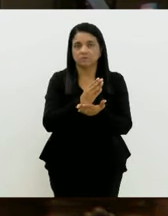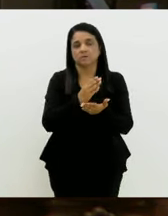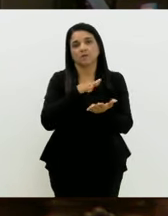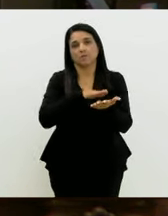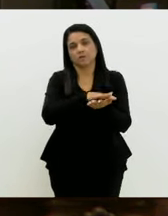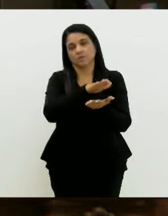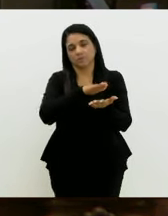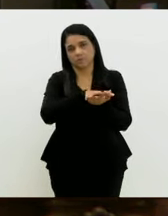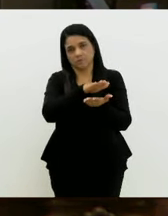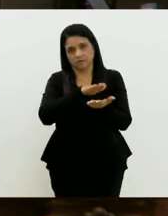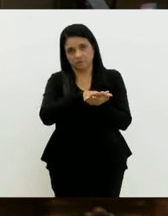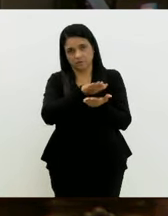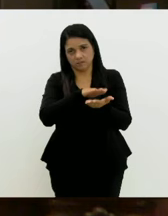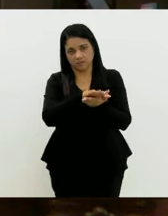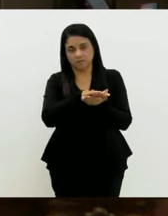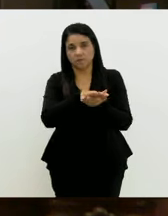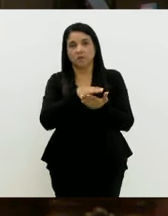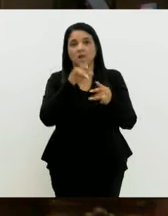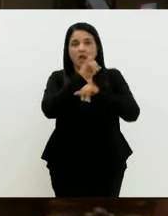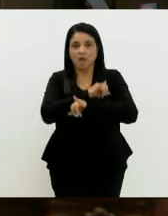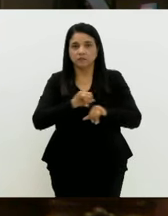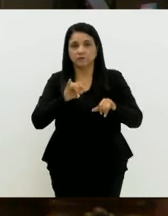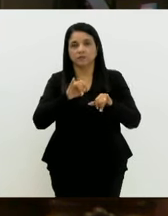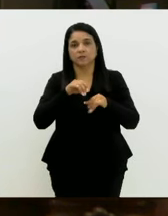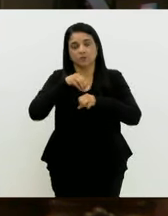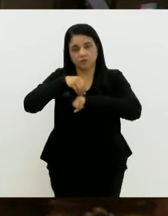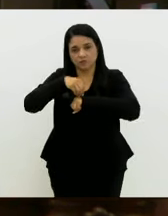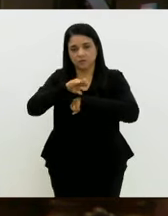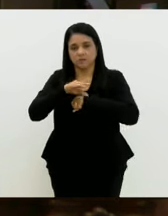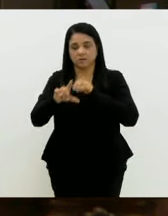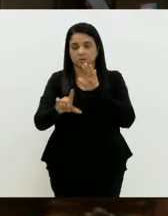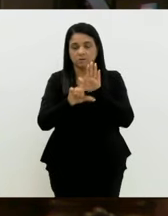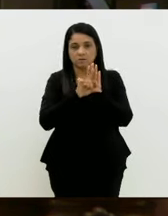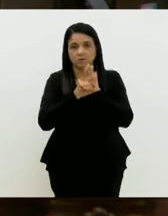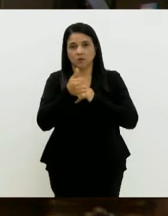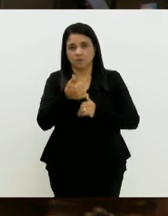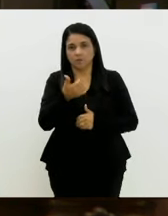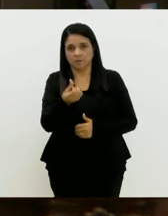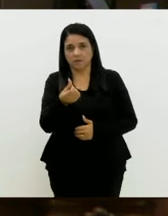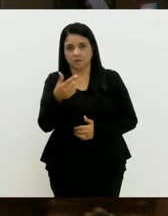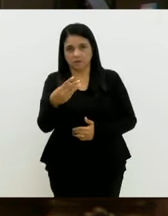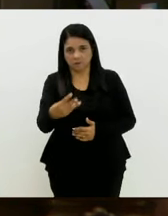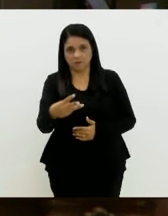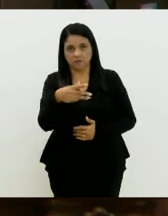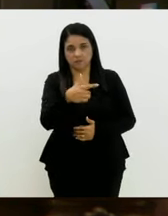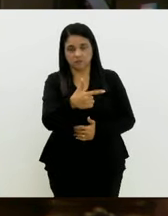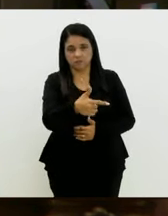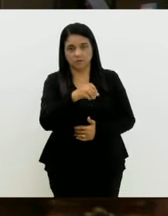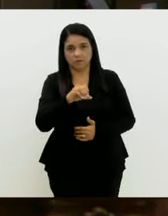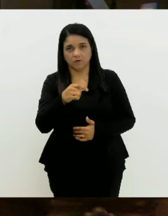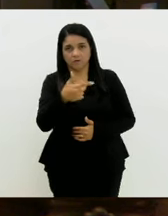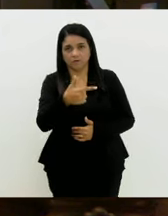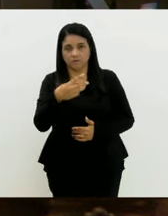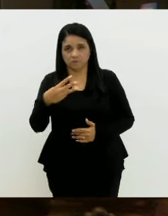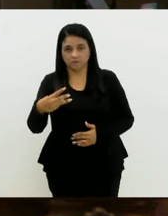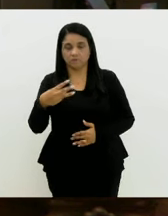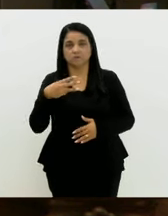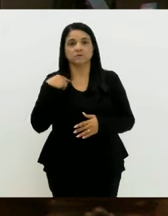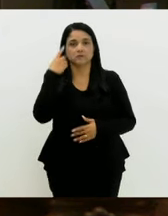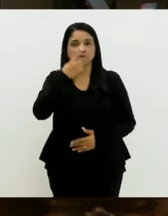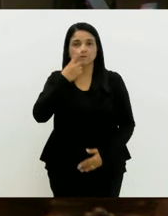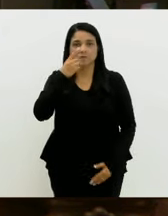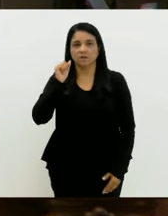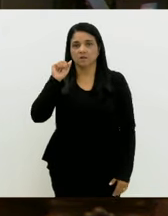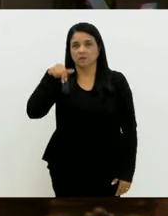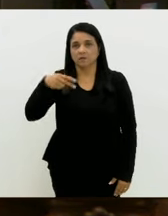publicação. Anuncio, indicação legislativa número 163 de 2023, de autoria do deputado